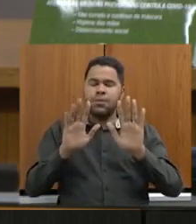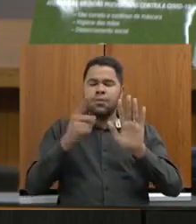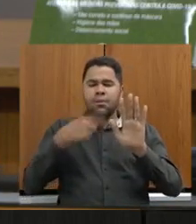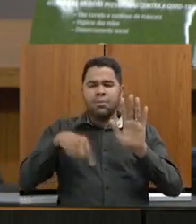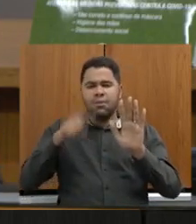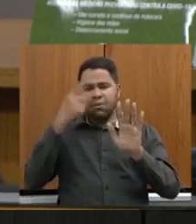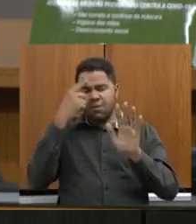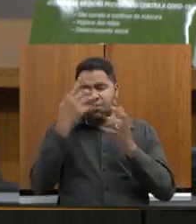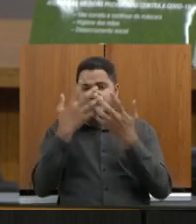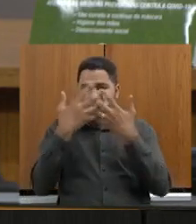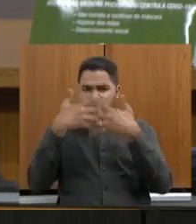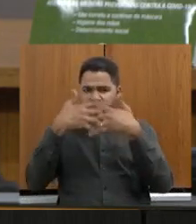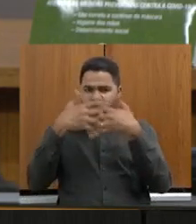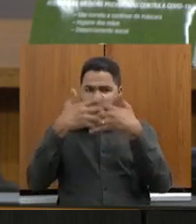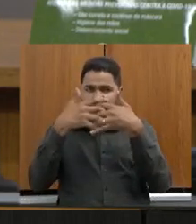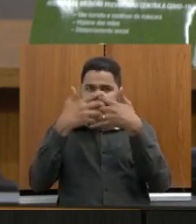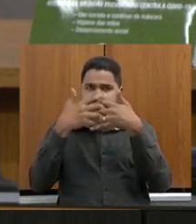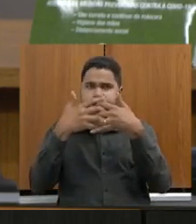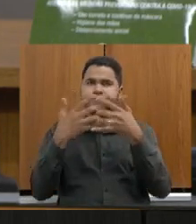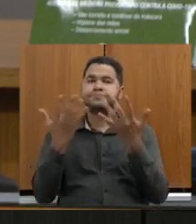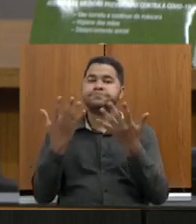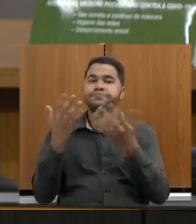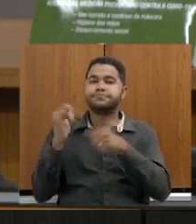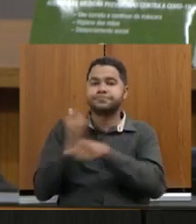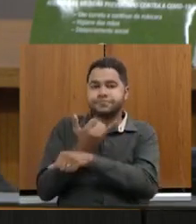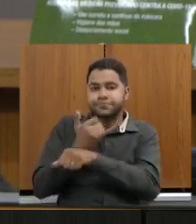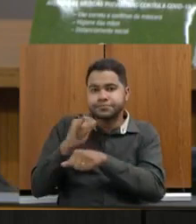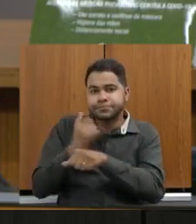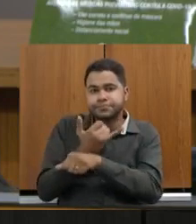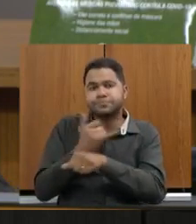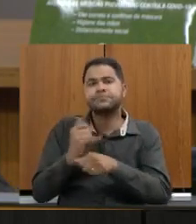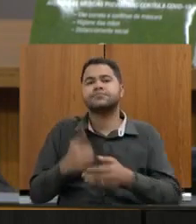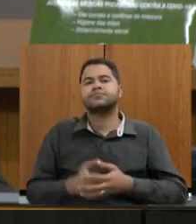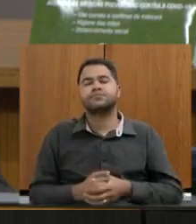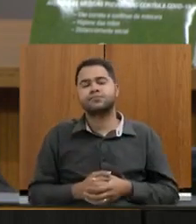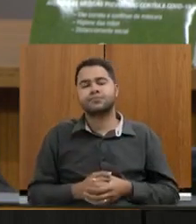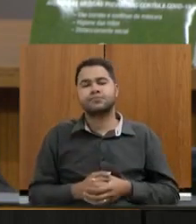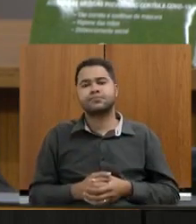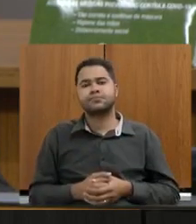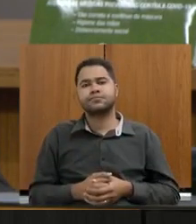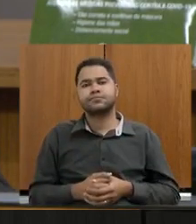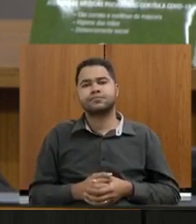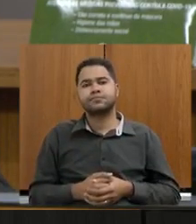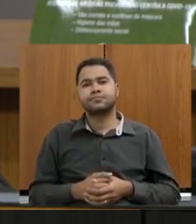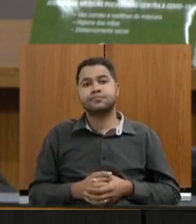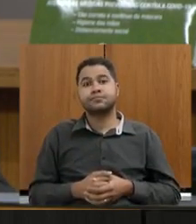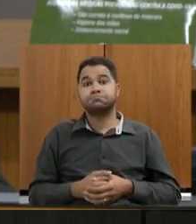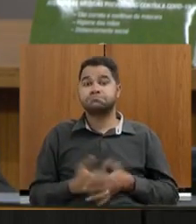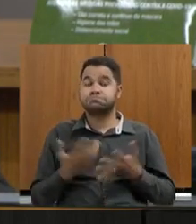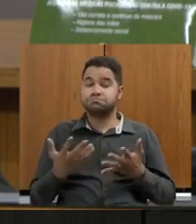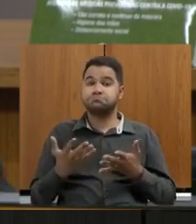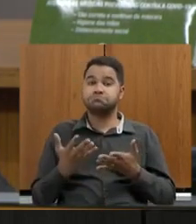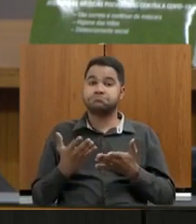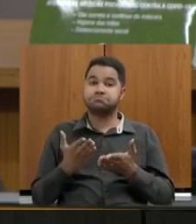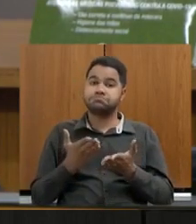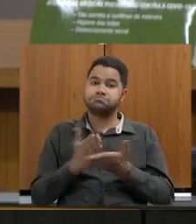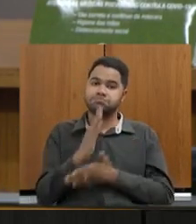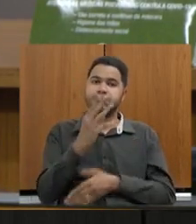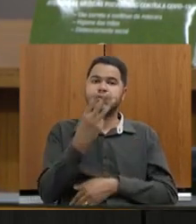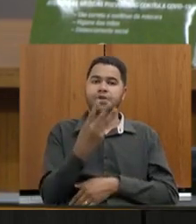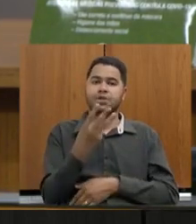consideramos acertada a estratégia de fosse autorizado